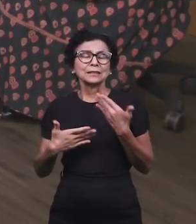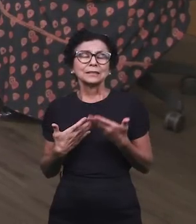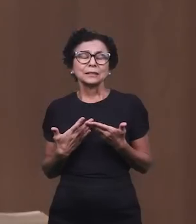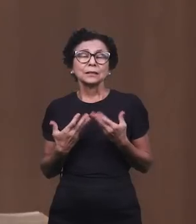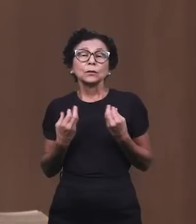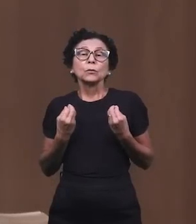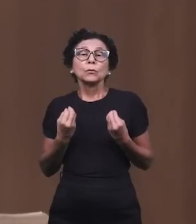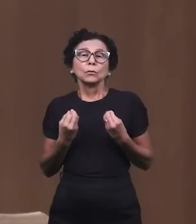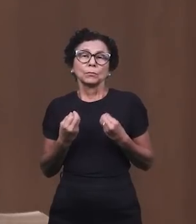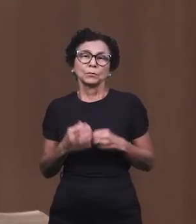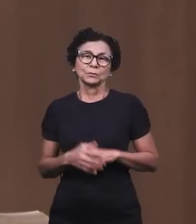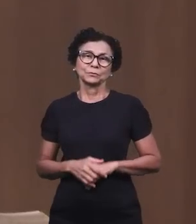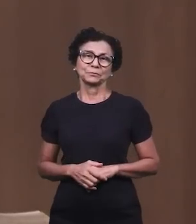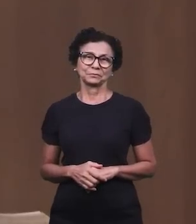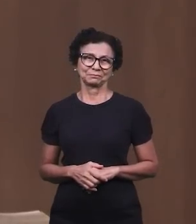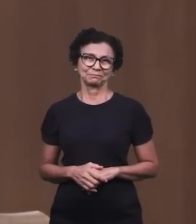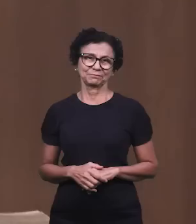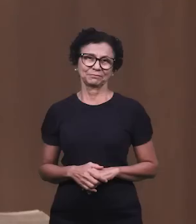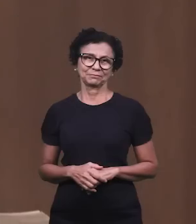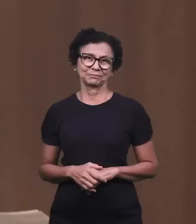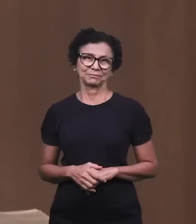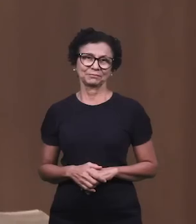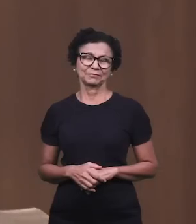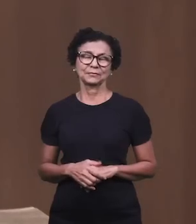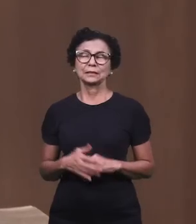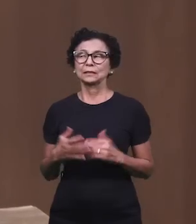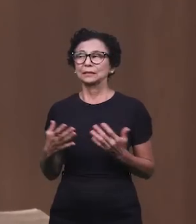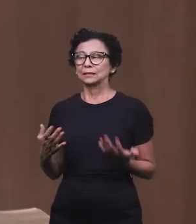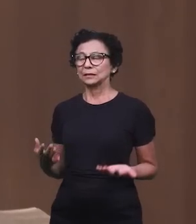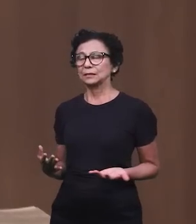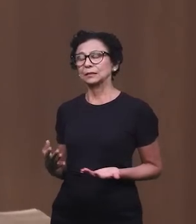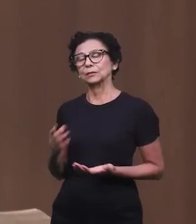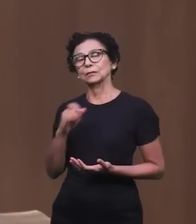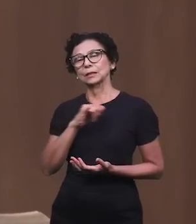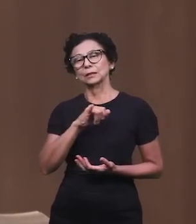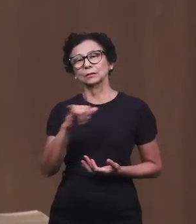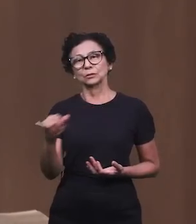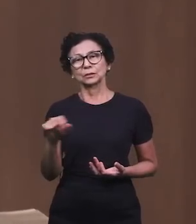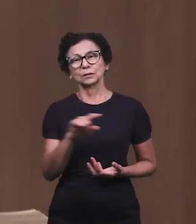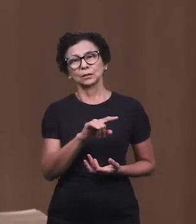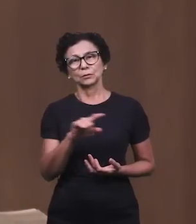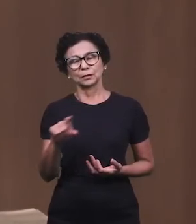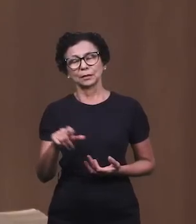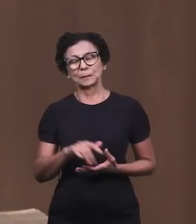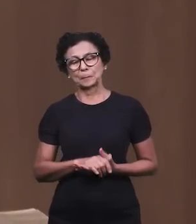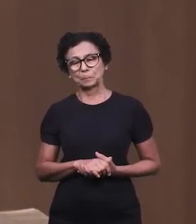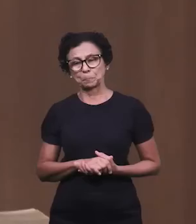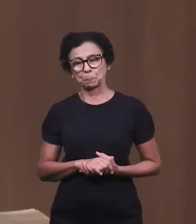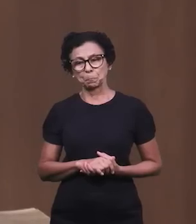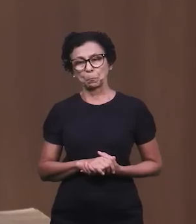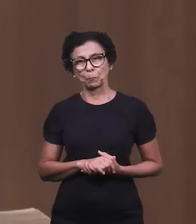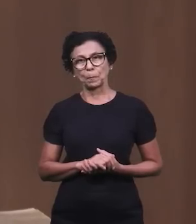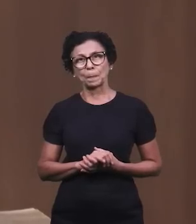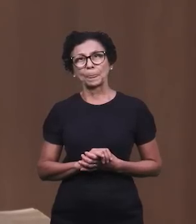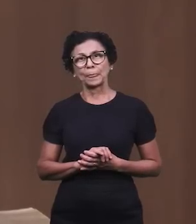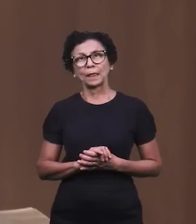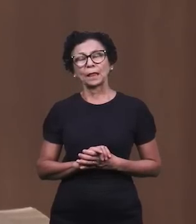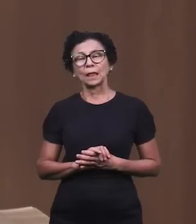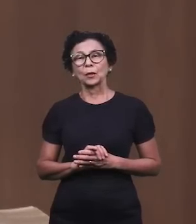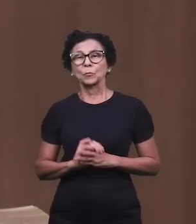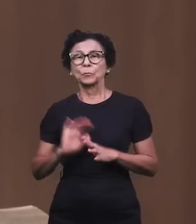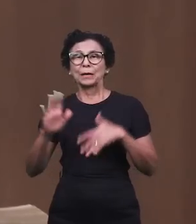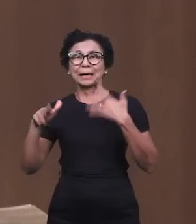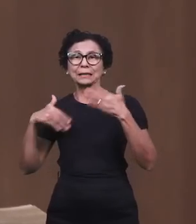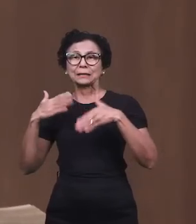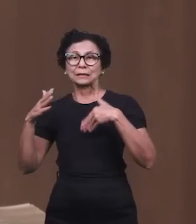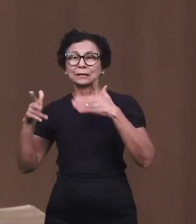nós precisamos lembrar, pastor Josias e jovens e aqueles que nos ouvem, que a alegria do Senhor é muito diferente